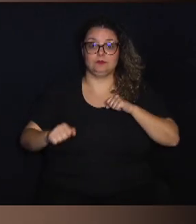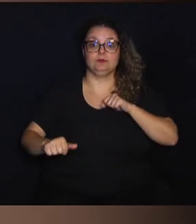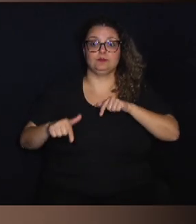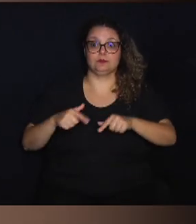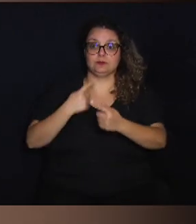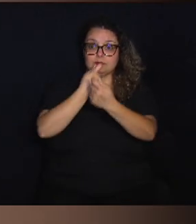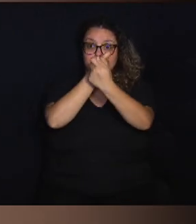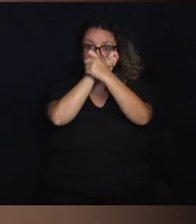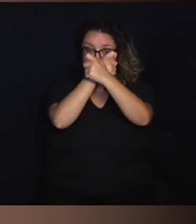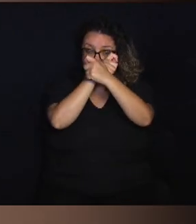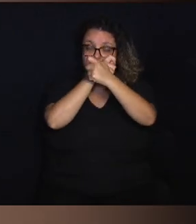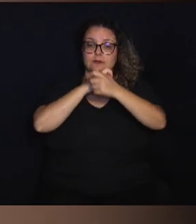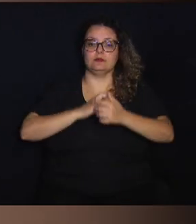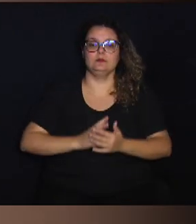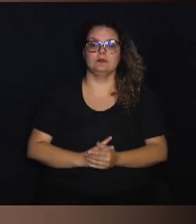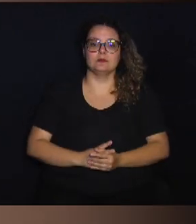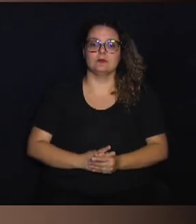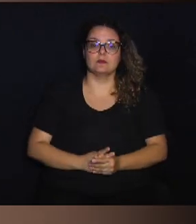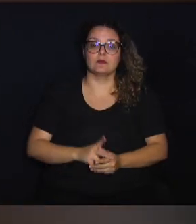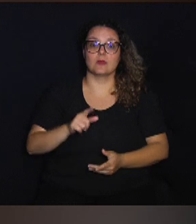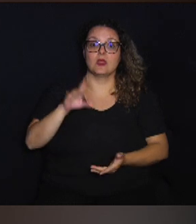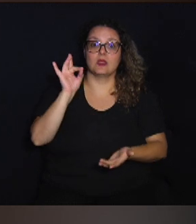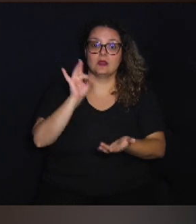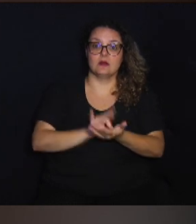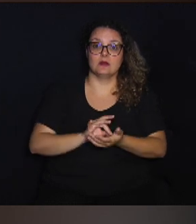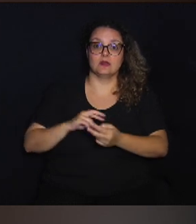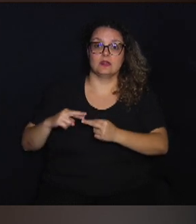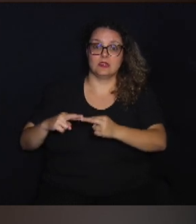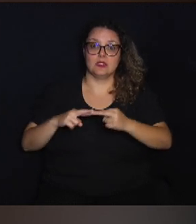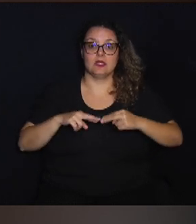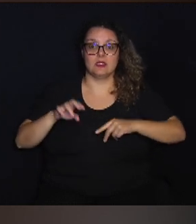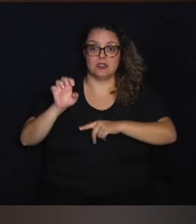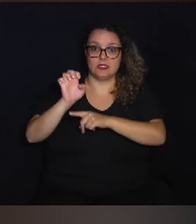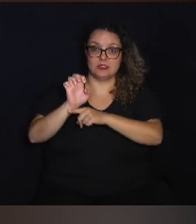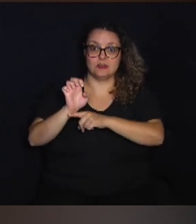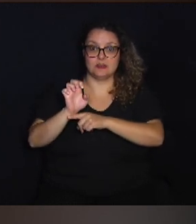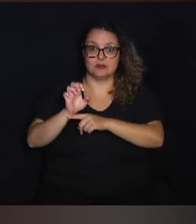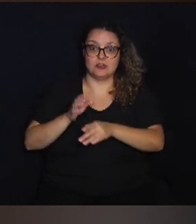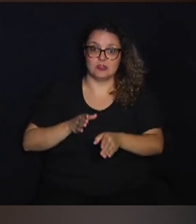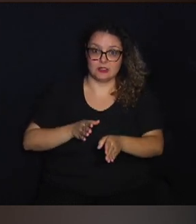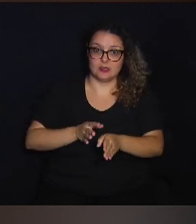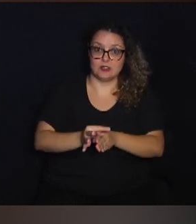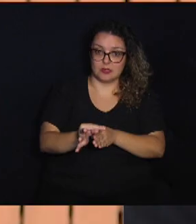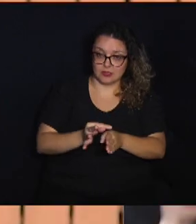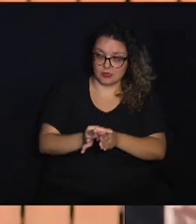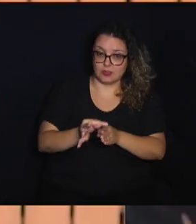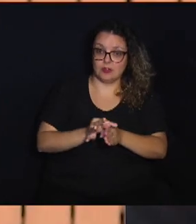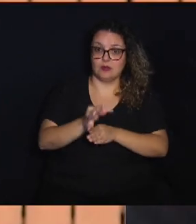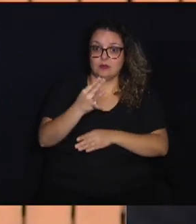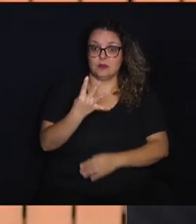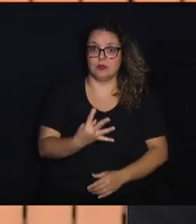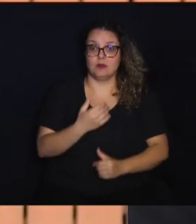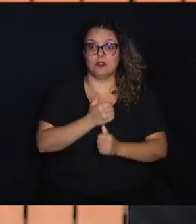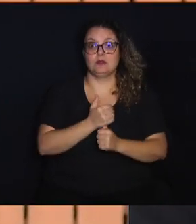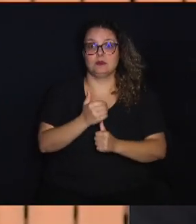PUC Campinas, é efetiva da rede estadual. Conselheira tutelar por 4 mandatos e há 12